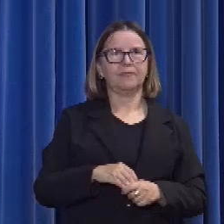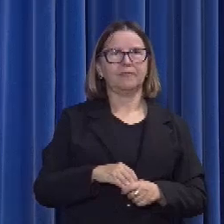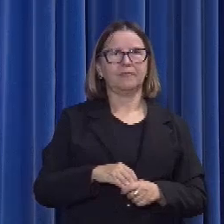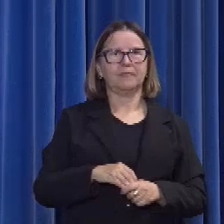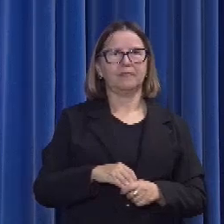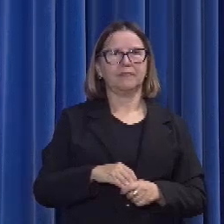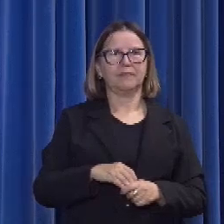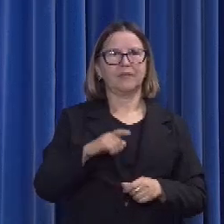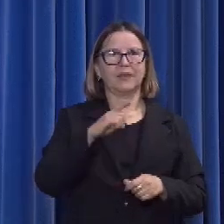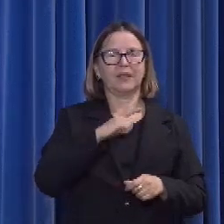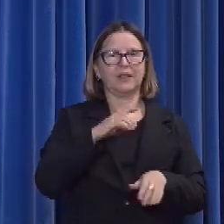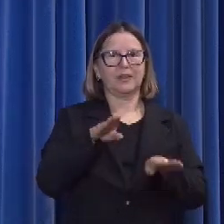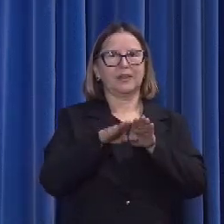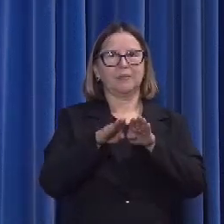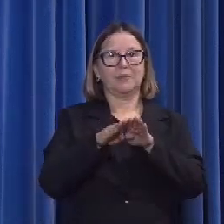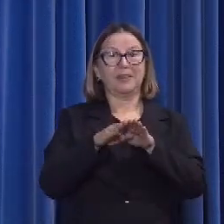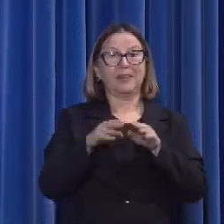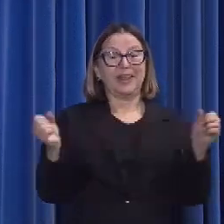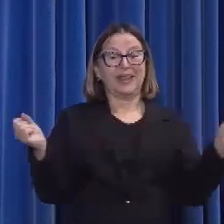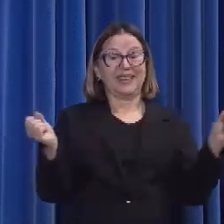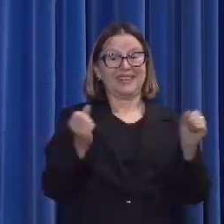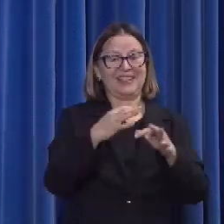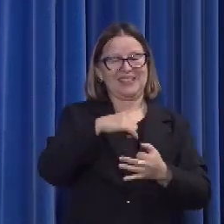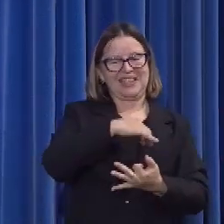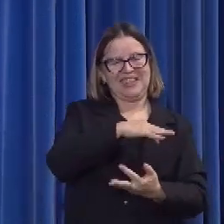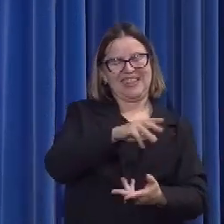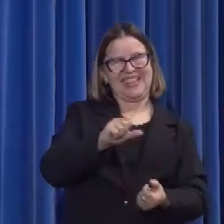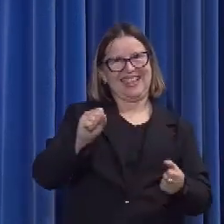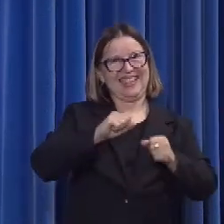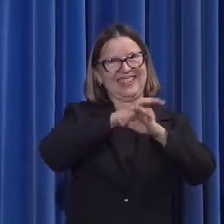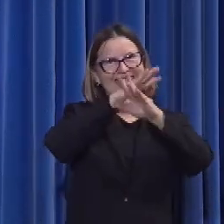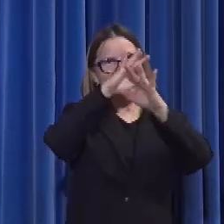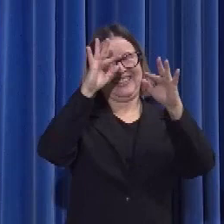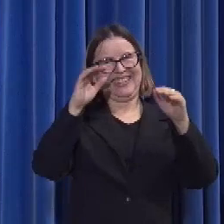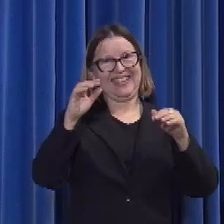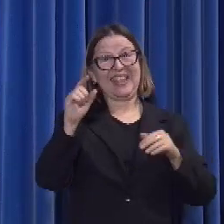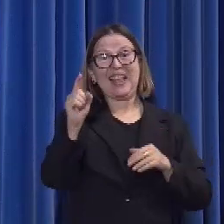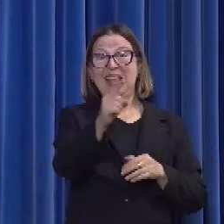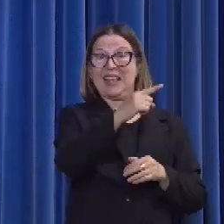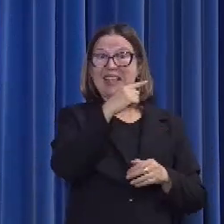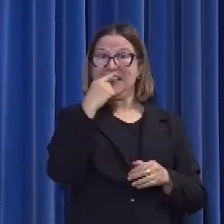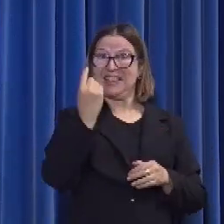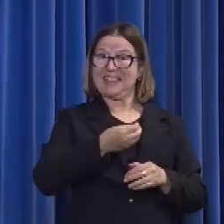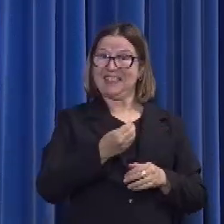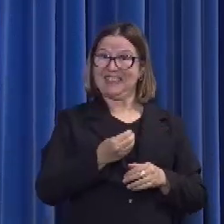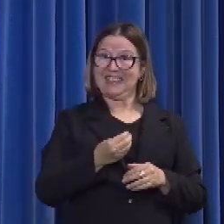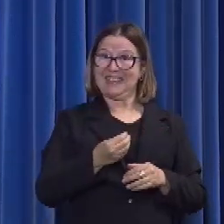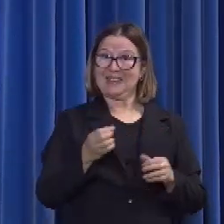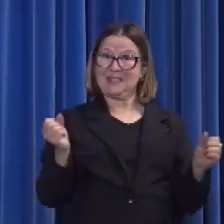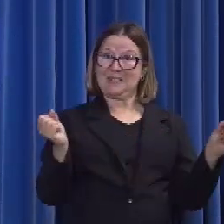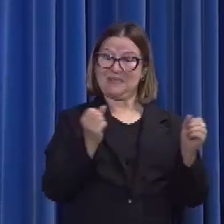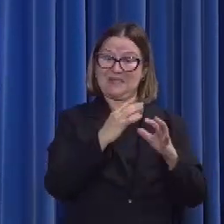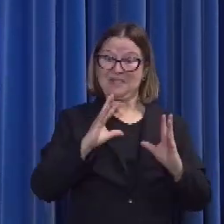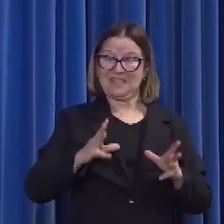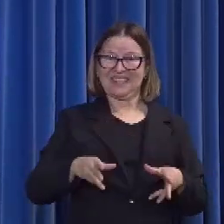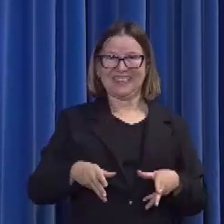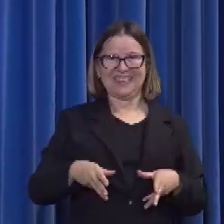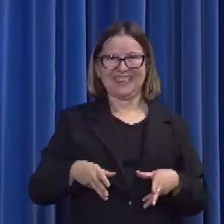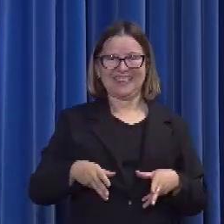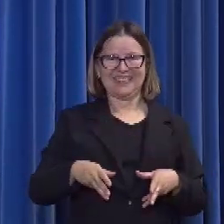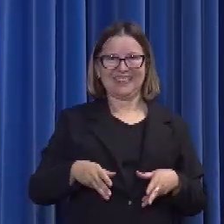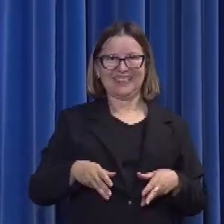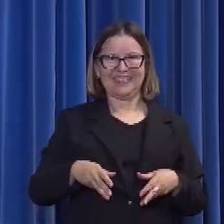Haverá também uma nova terra glorificada, na qual viveremos com esse novo corpo, como